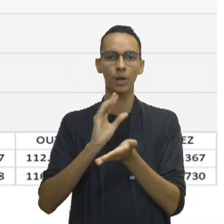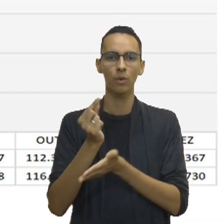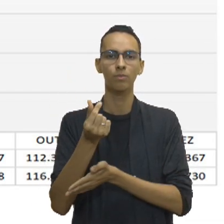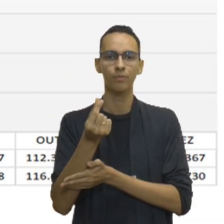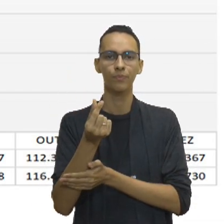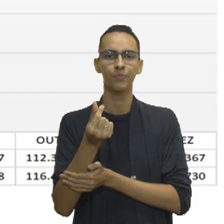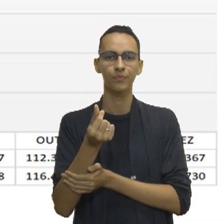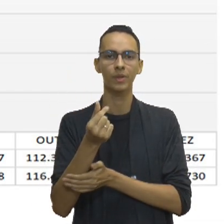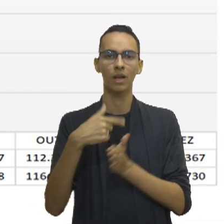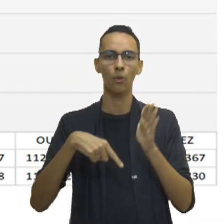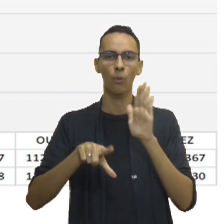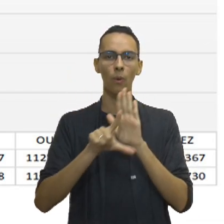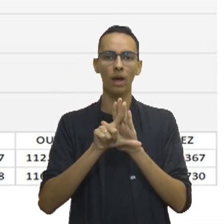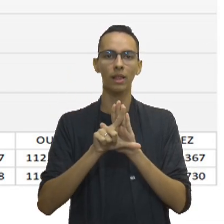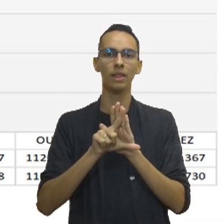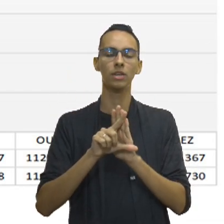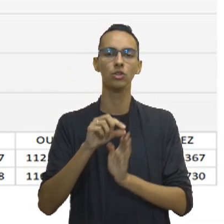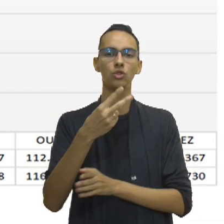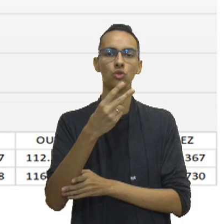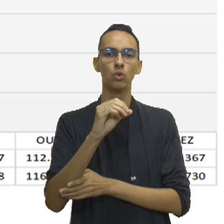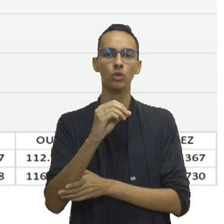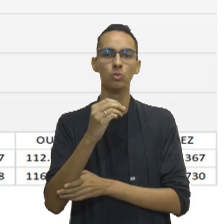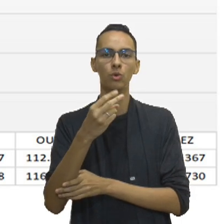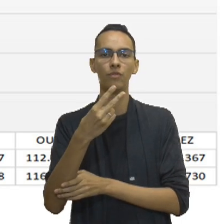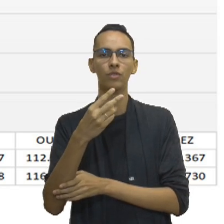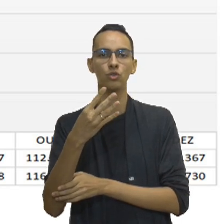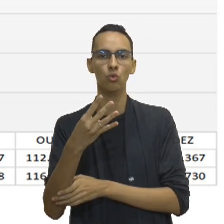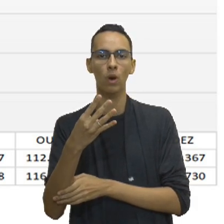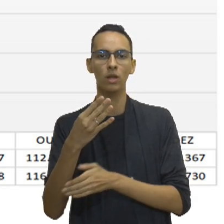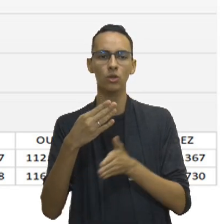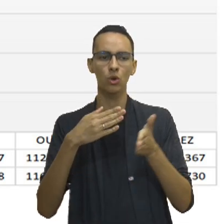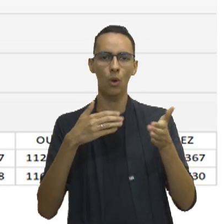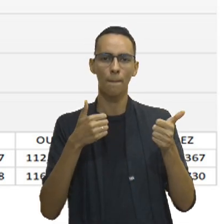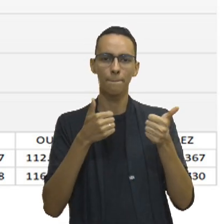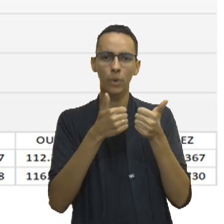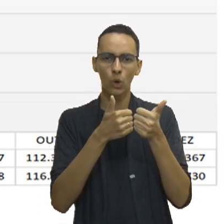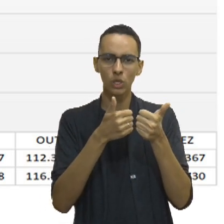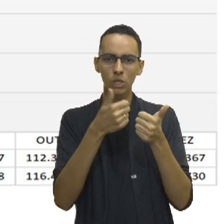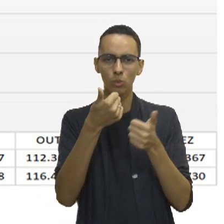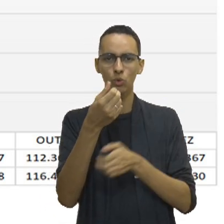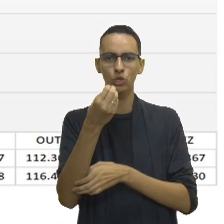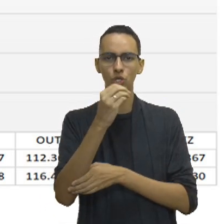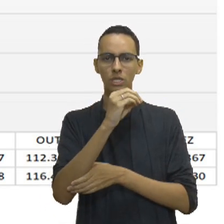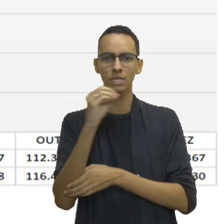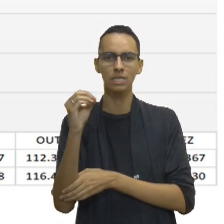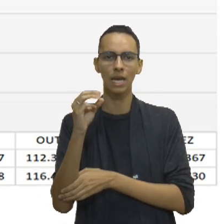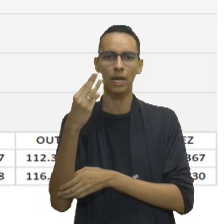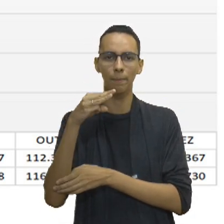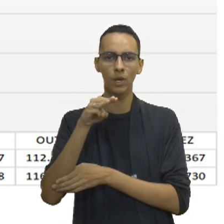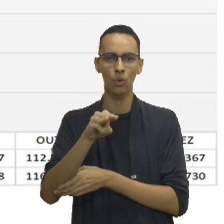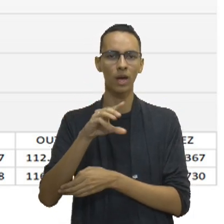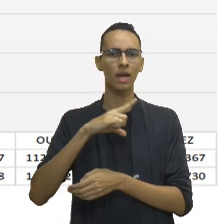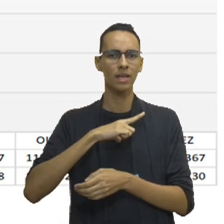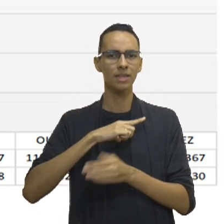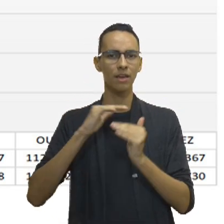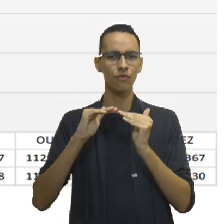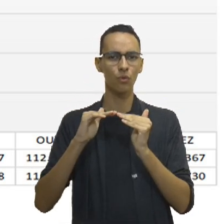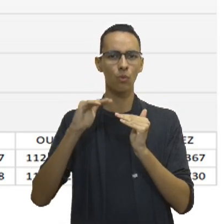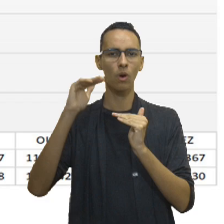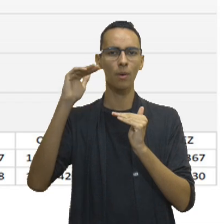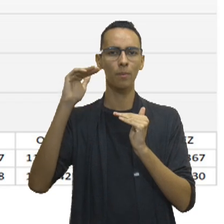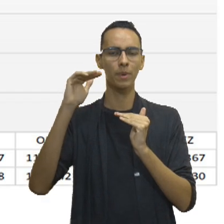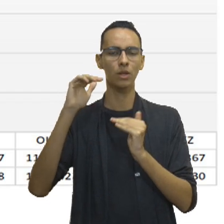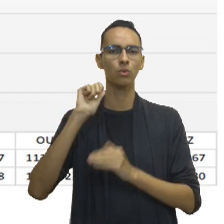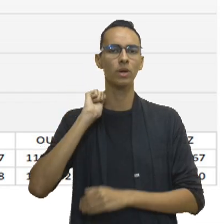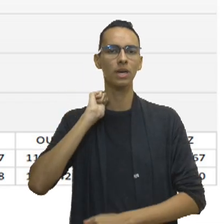Orçamentária de 2024, que era próximo a 100 milhões, Houve um aumentozinho ali em abril para